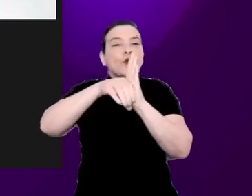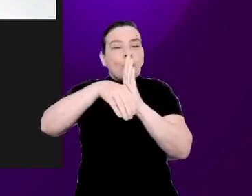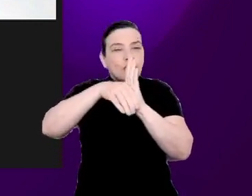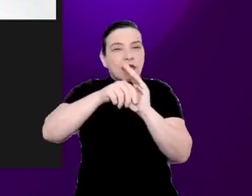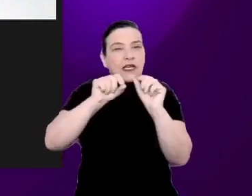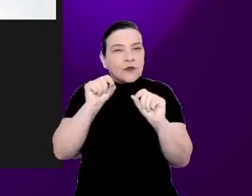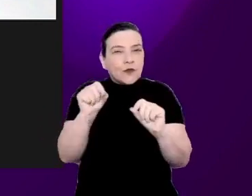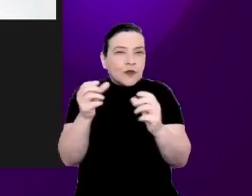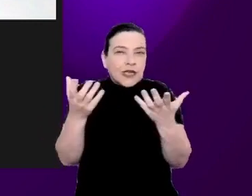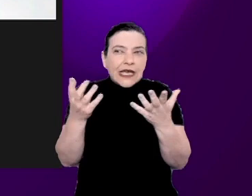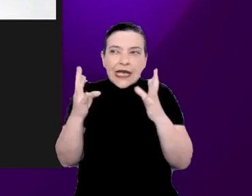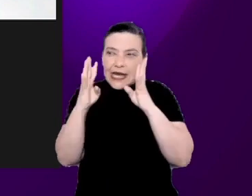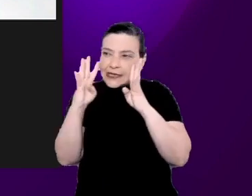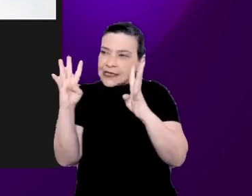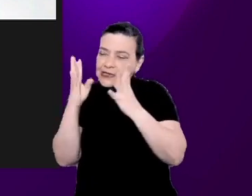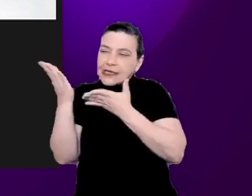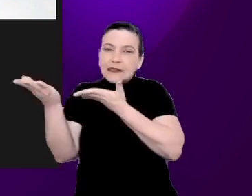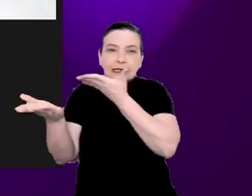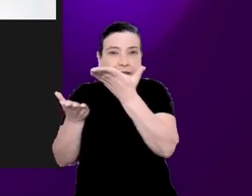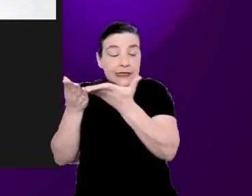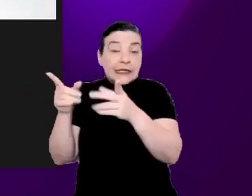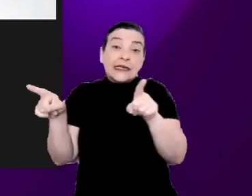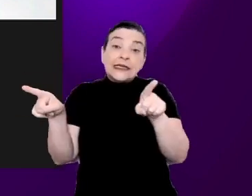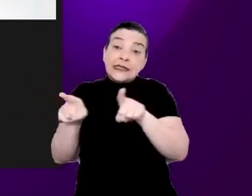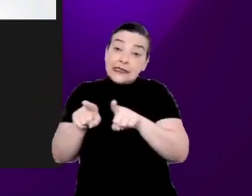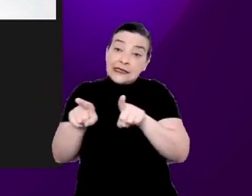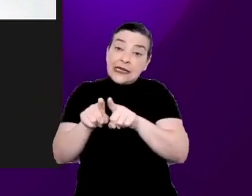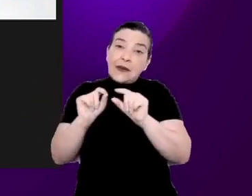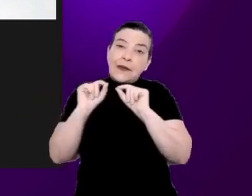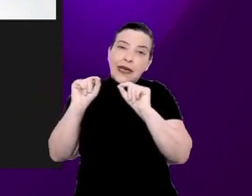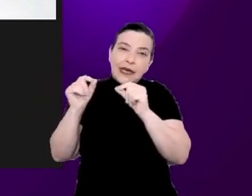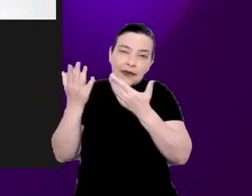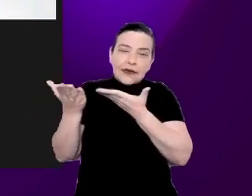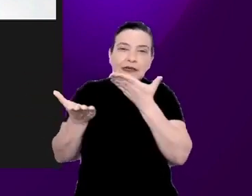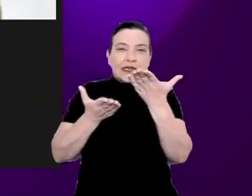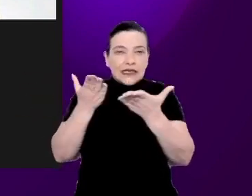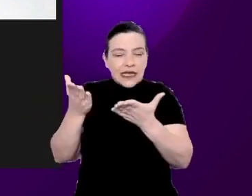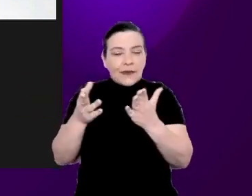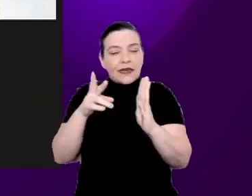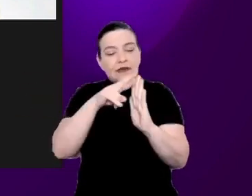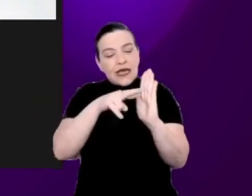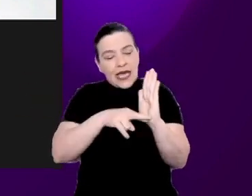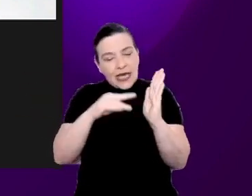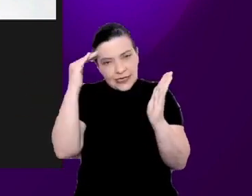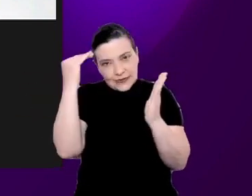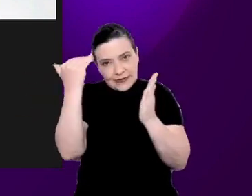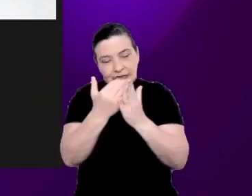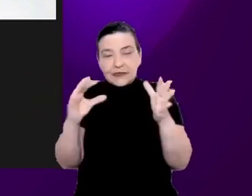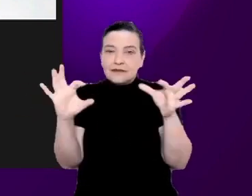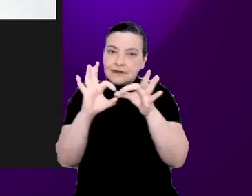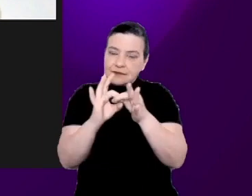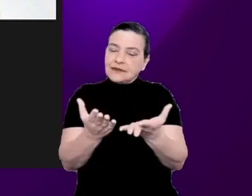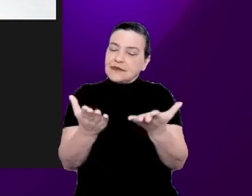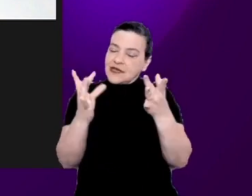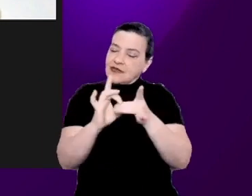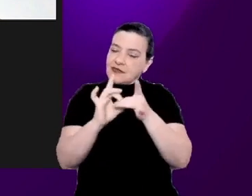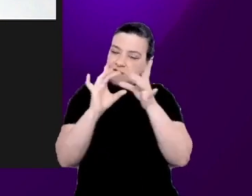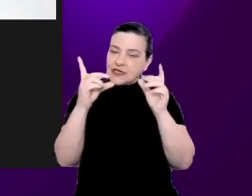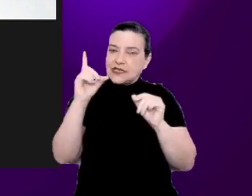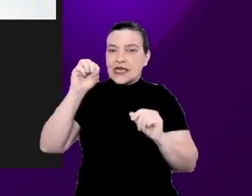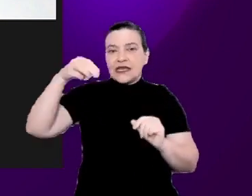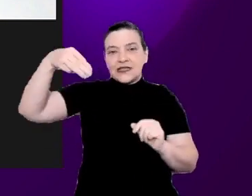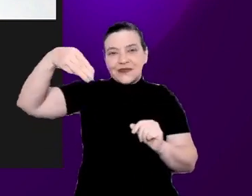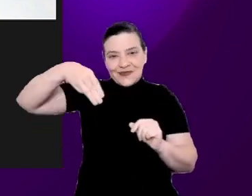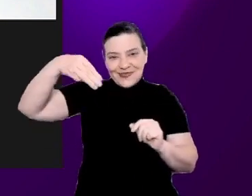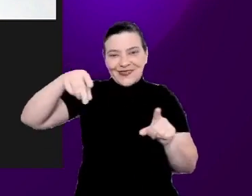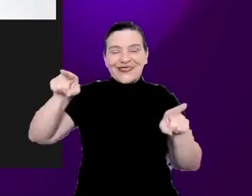do atendimento e da adesão, né, Paula, aos protocolos, às diretrizes e assim por diante. Então, fica à vontade, você tem 10 minutos aí